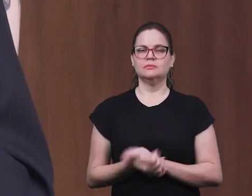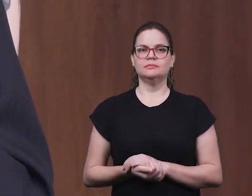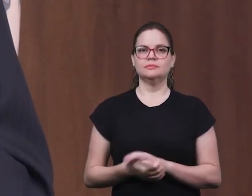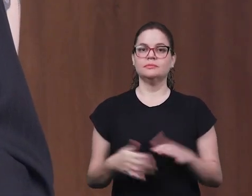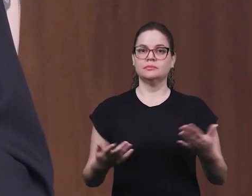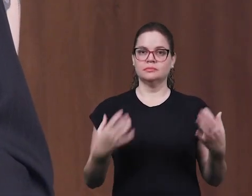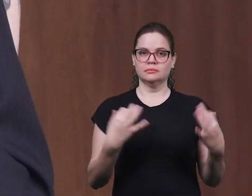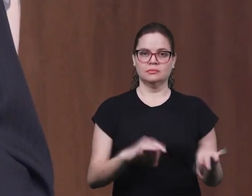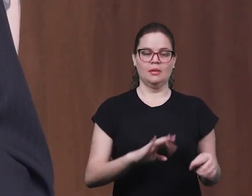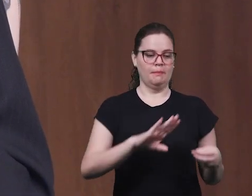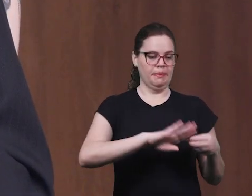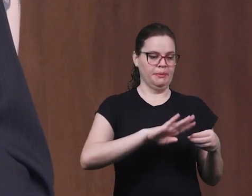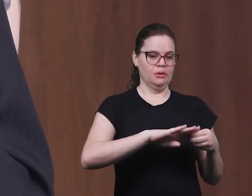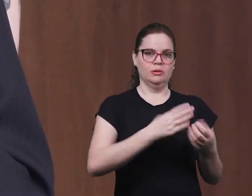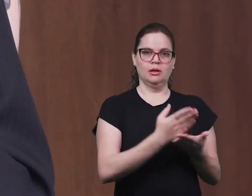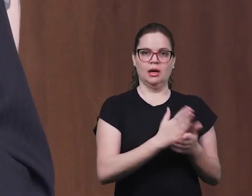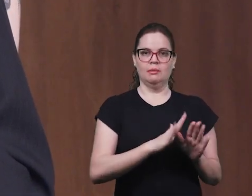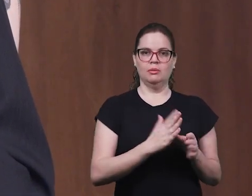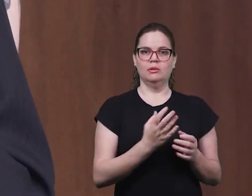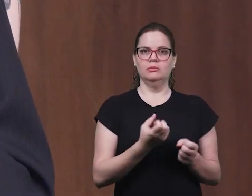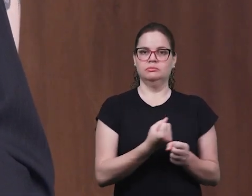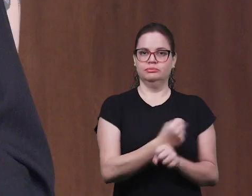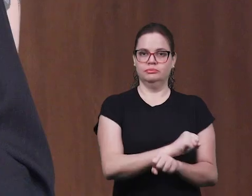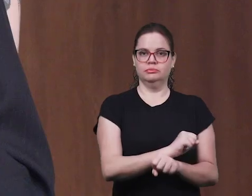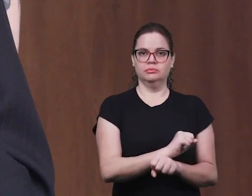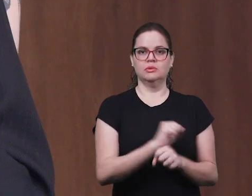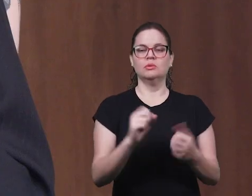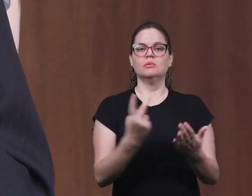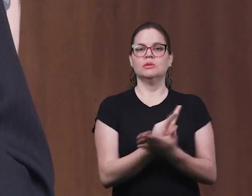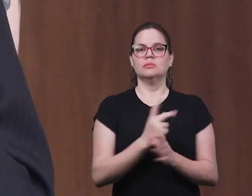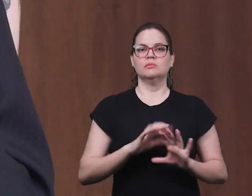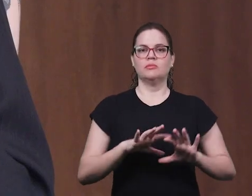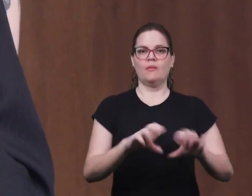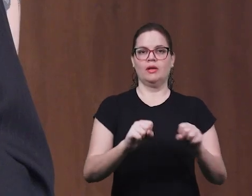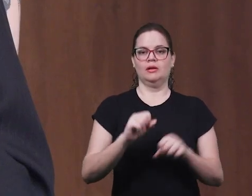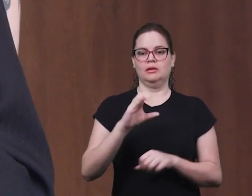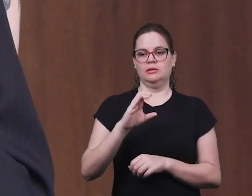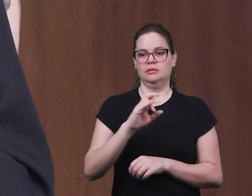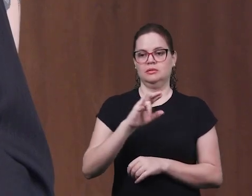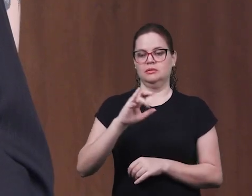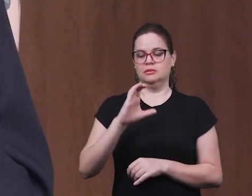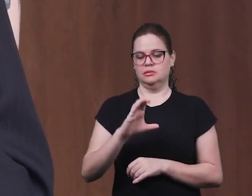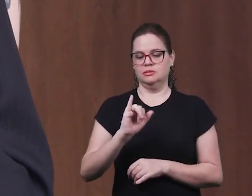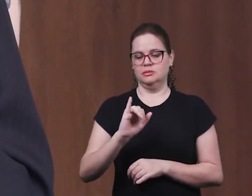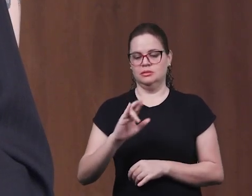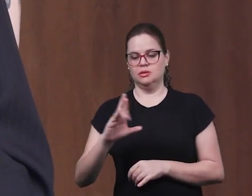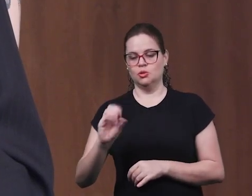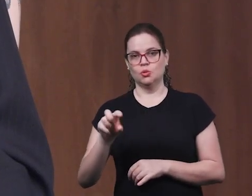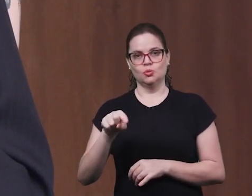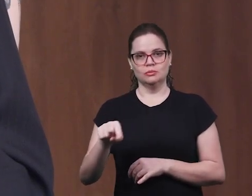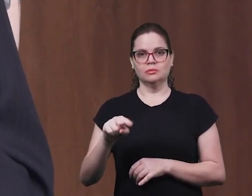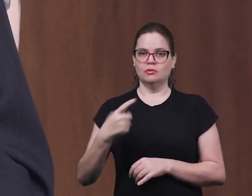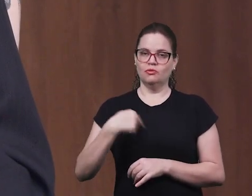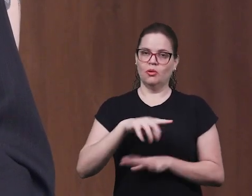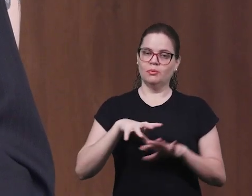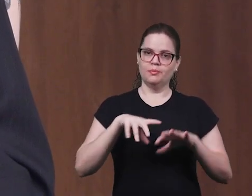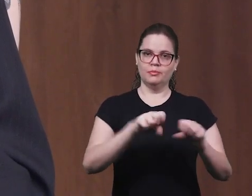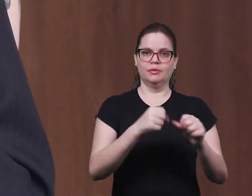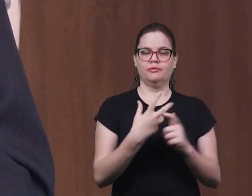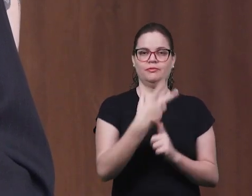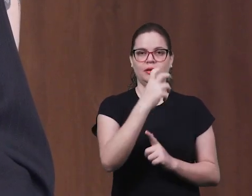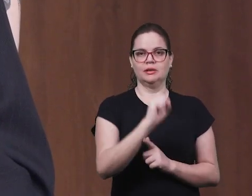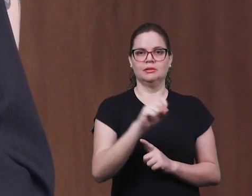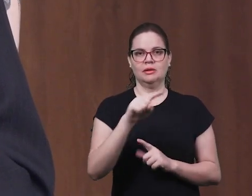o Império Babilônico, entrou exatamente o rei Ciro. Então, aqui está dizendo que é o final